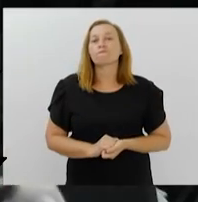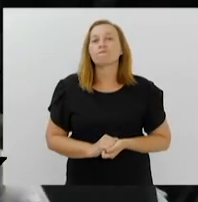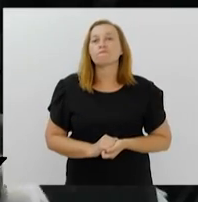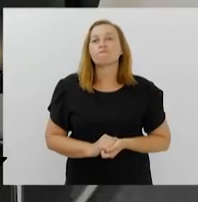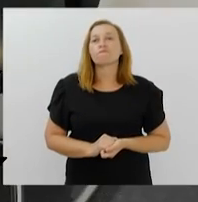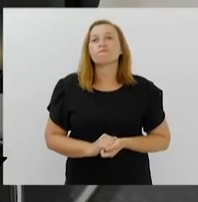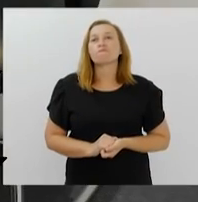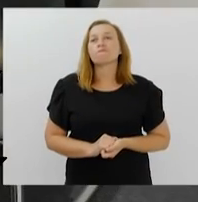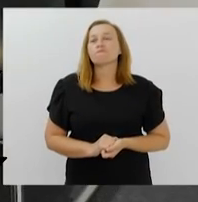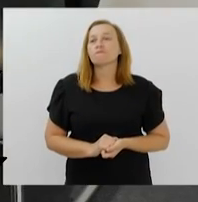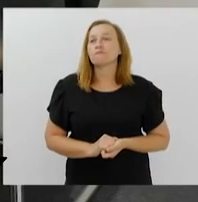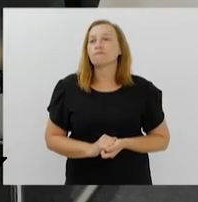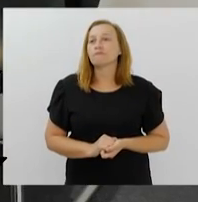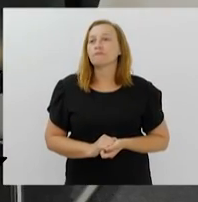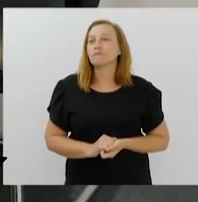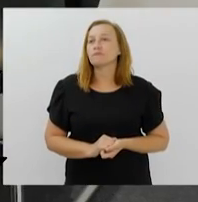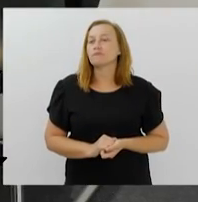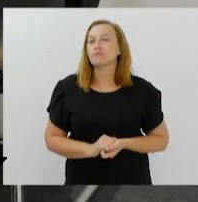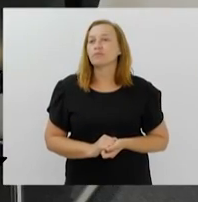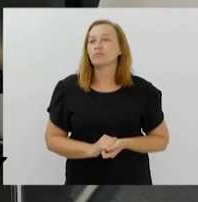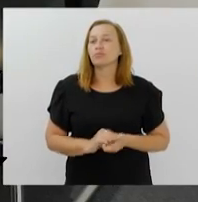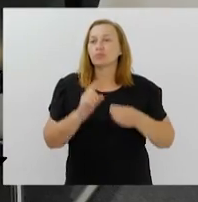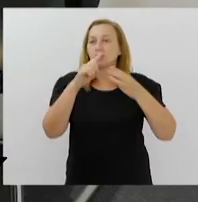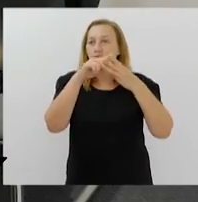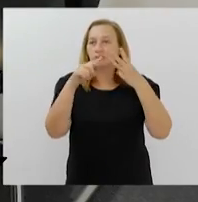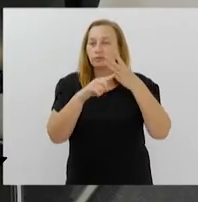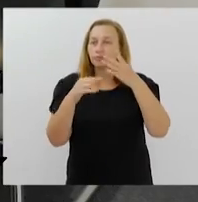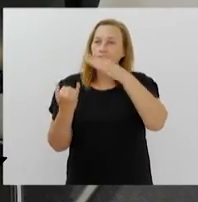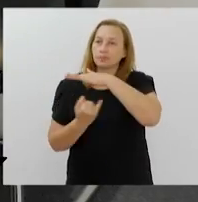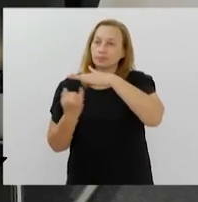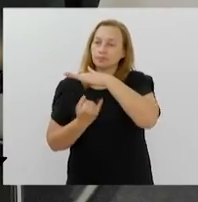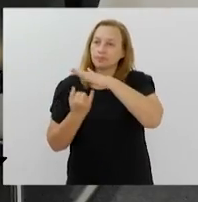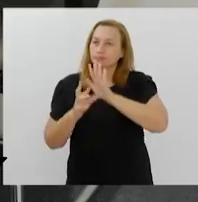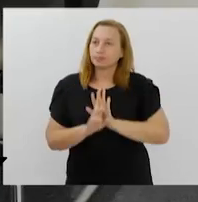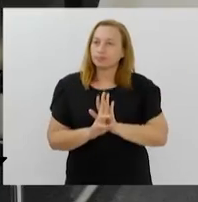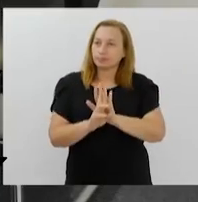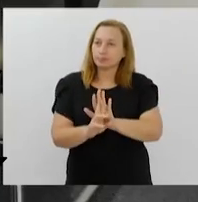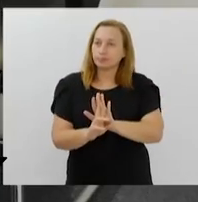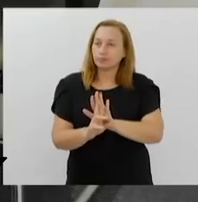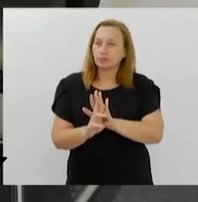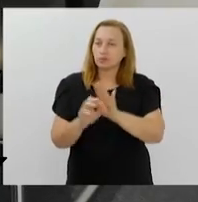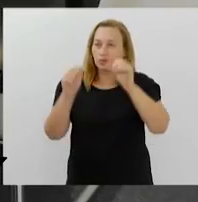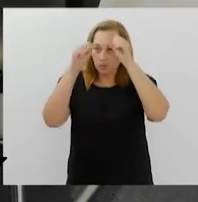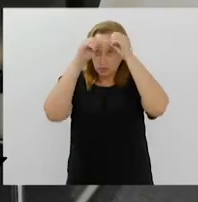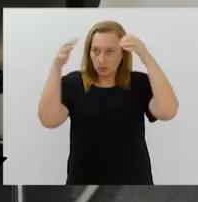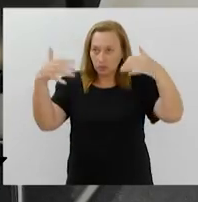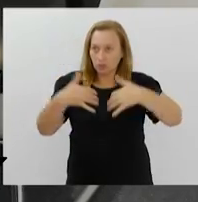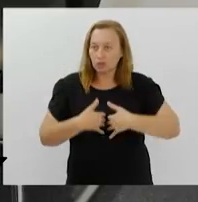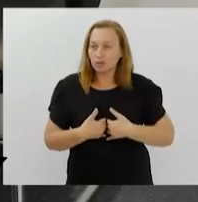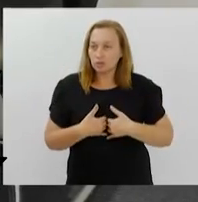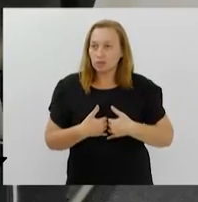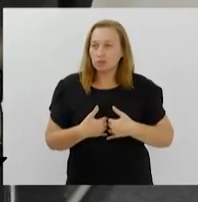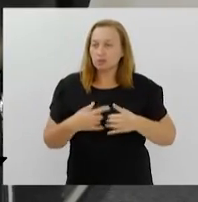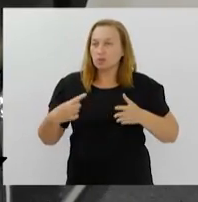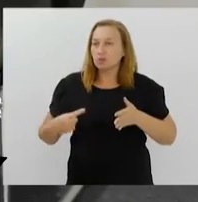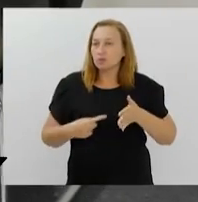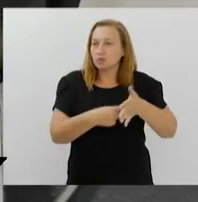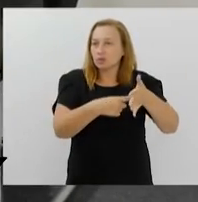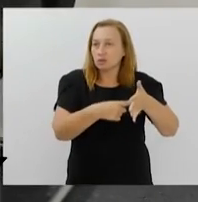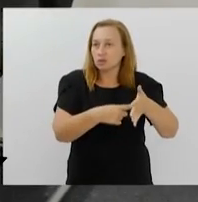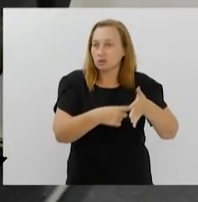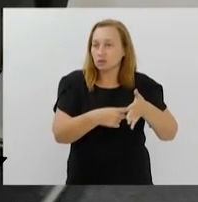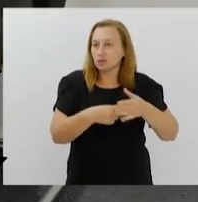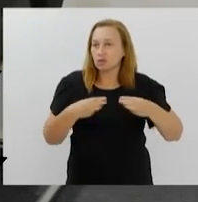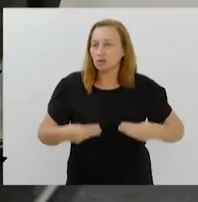comunicação três instituições que dizem representar o autismo entregando uma denúncia a